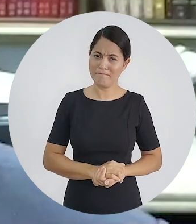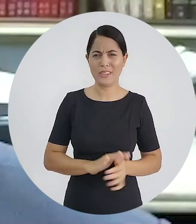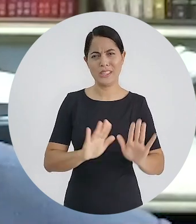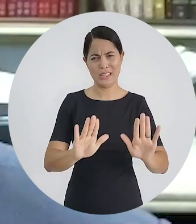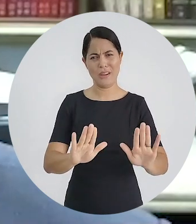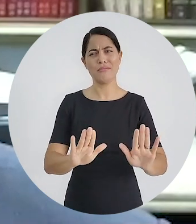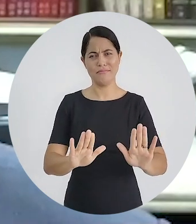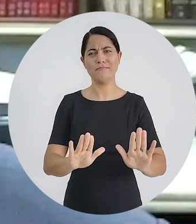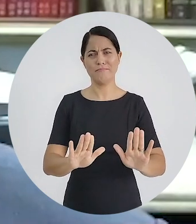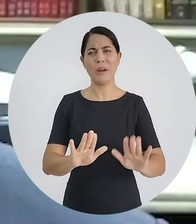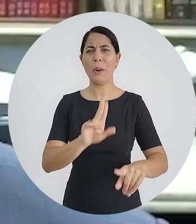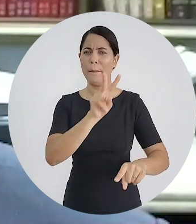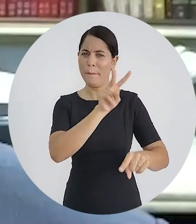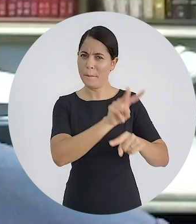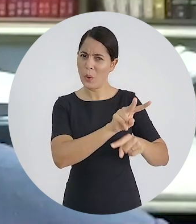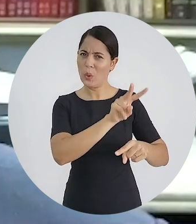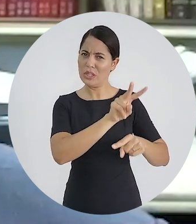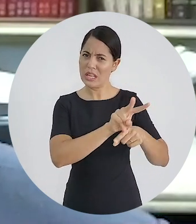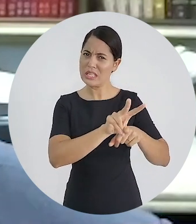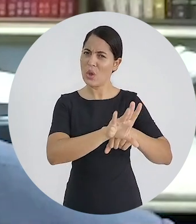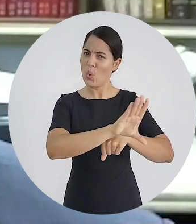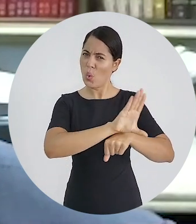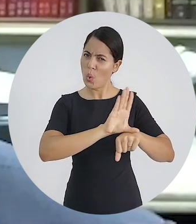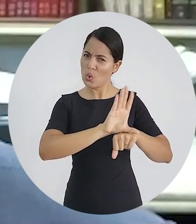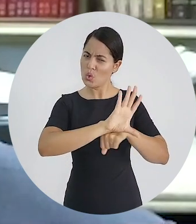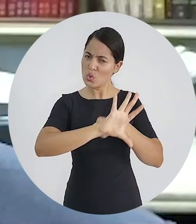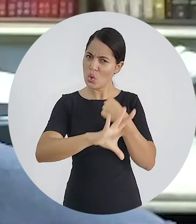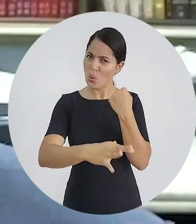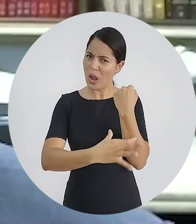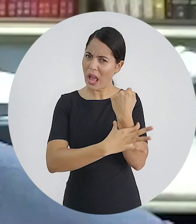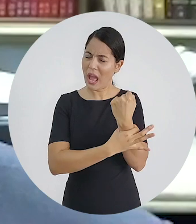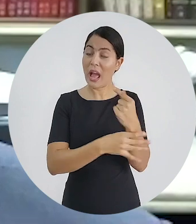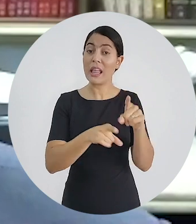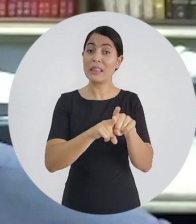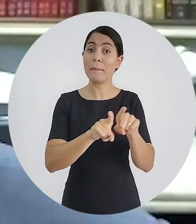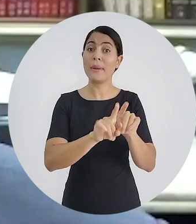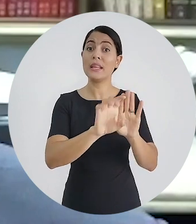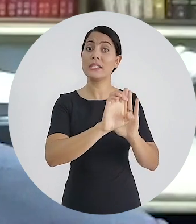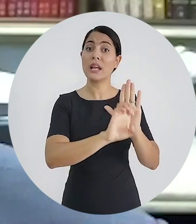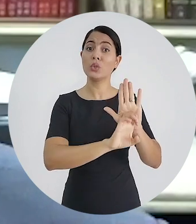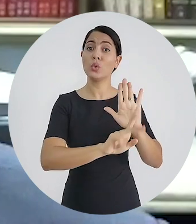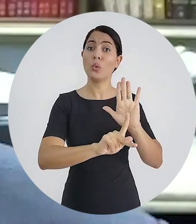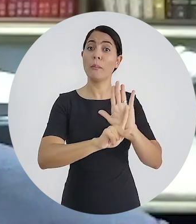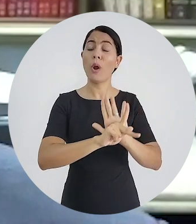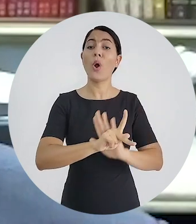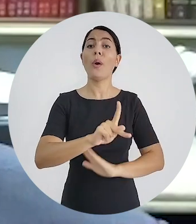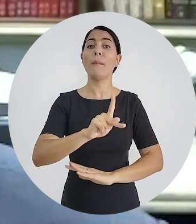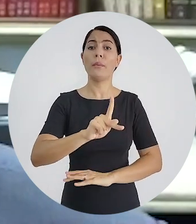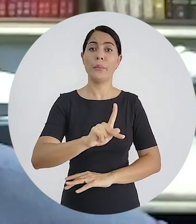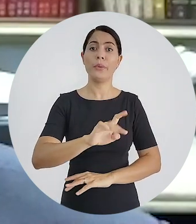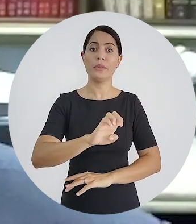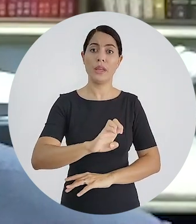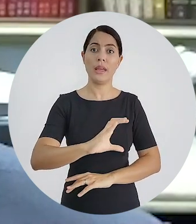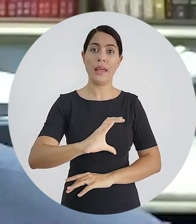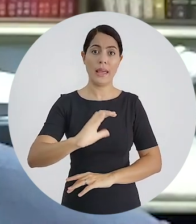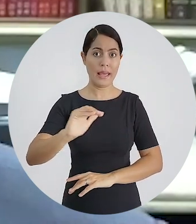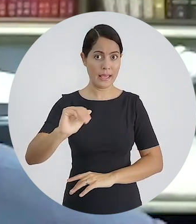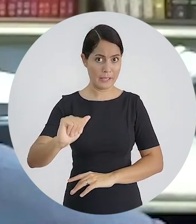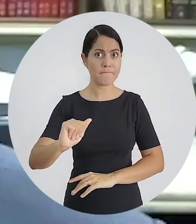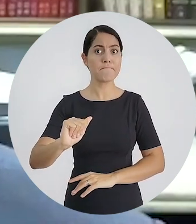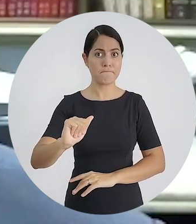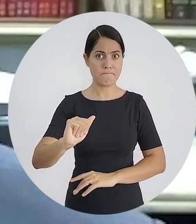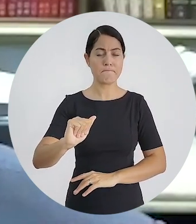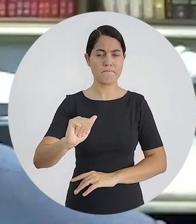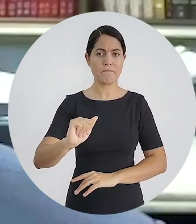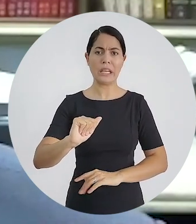proteção integral, especial, que a Constituição e depois o Estatuto da Criança e do Adolescente, a Constituição de 88, o